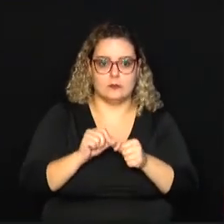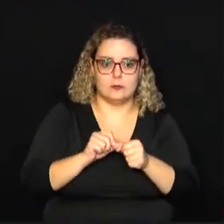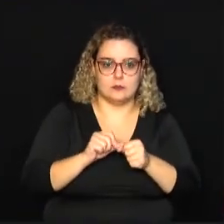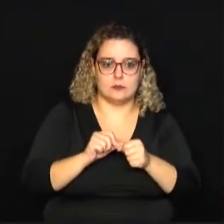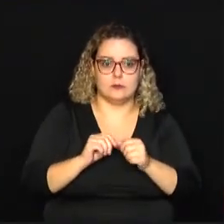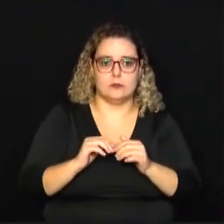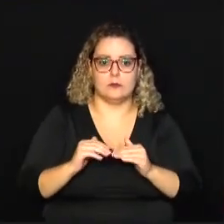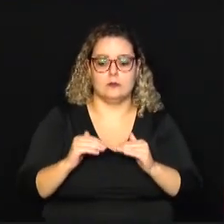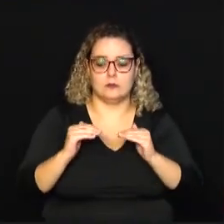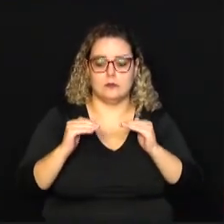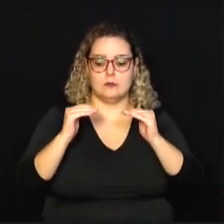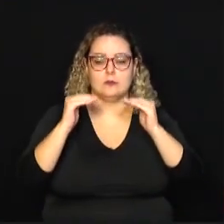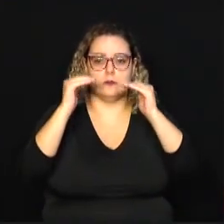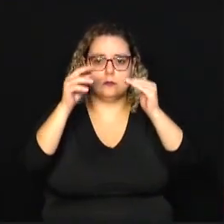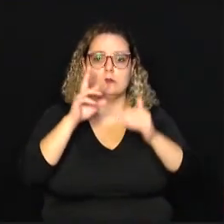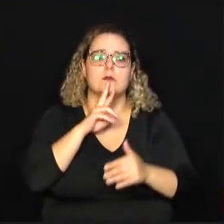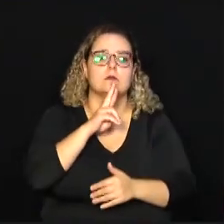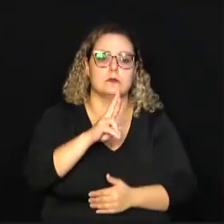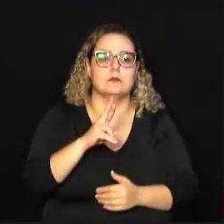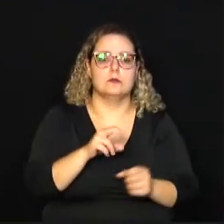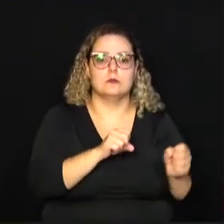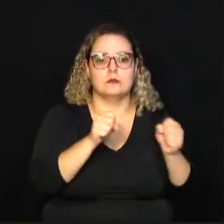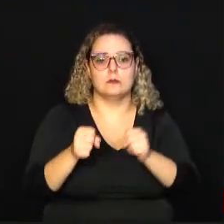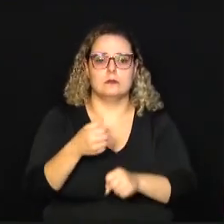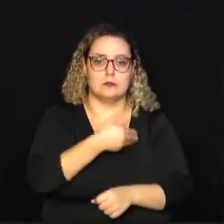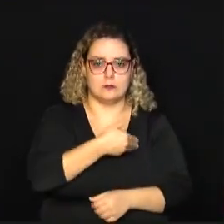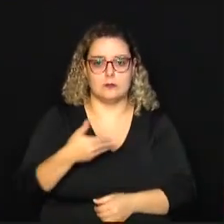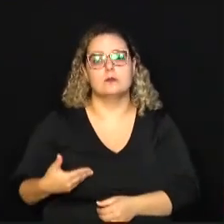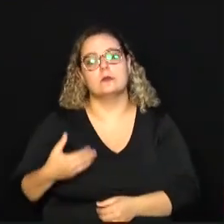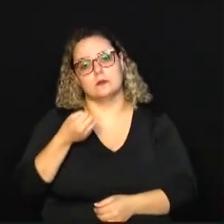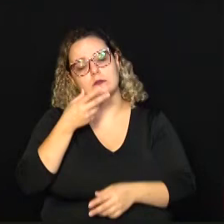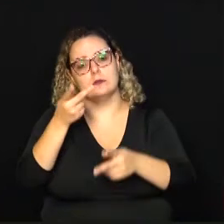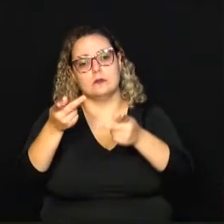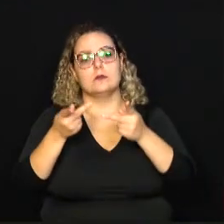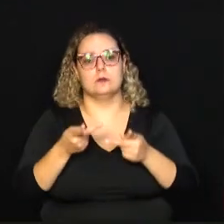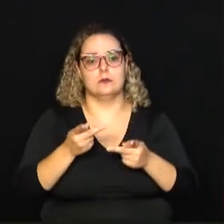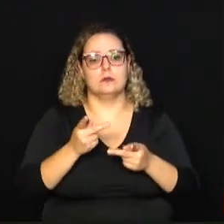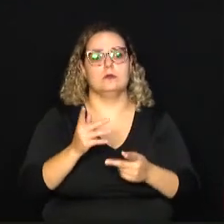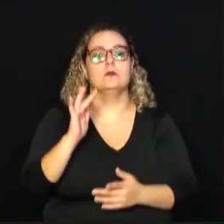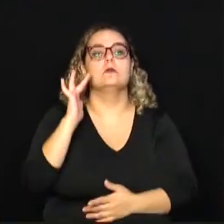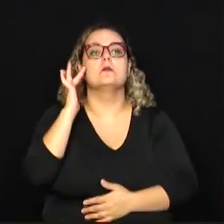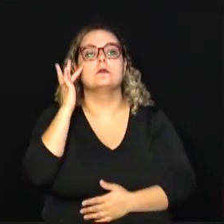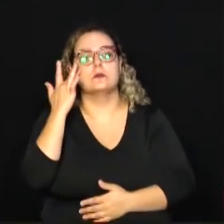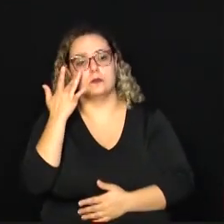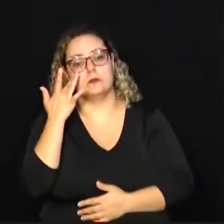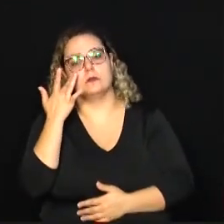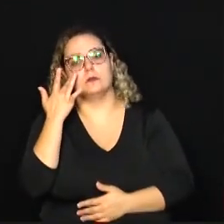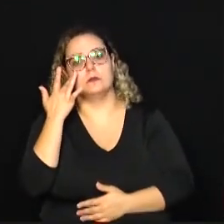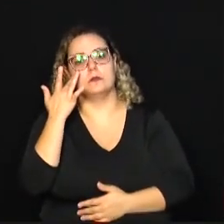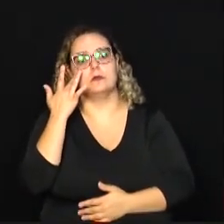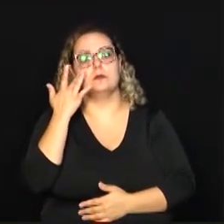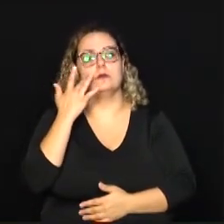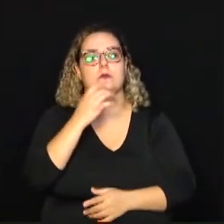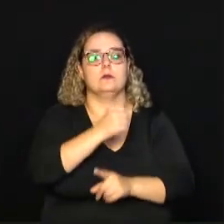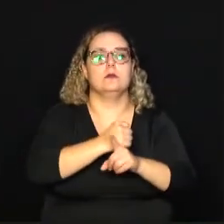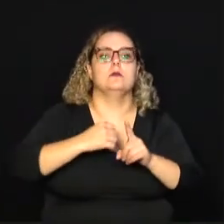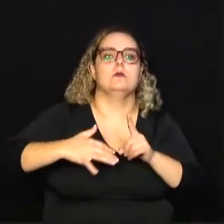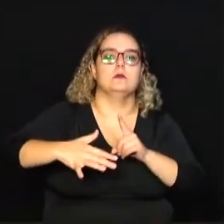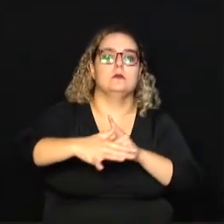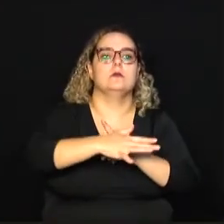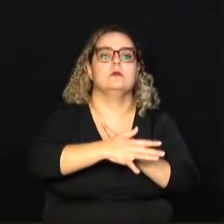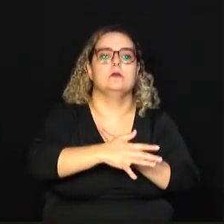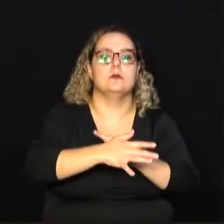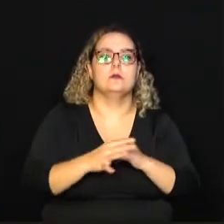de resposta do poder público à pandemia é bem-vinda, mas eu até acho que cabe à sociedade civil, aos